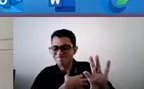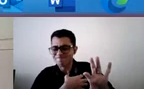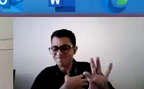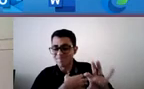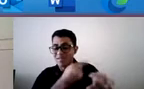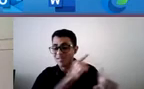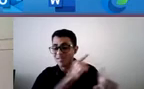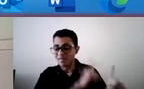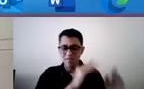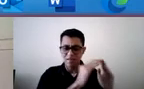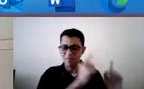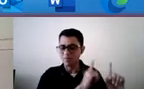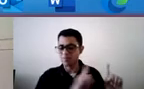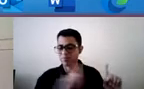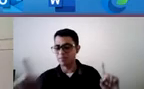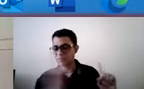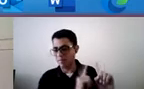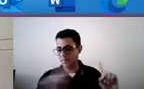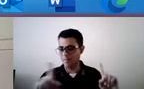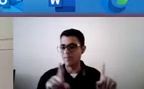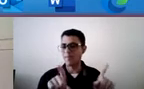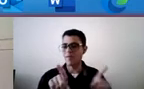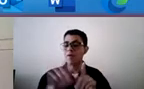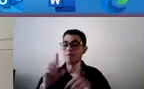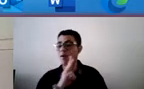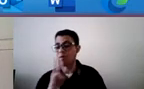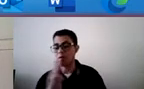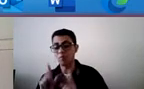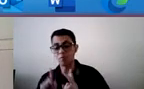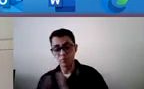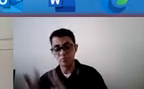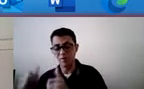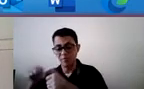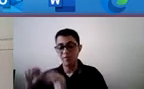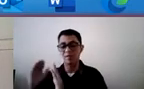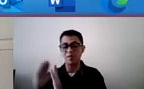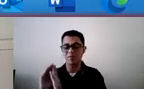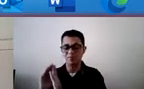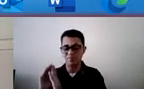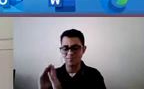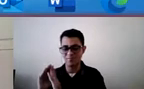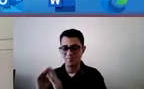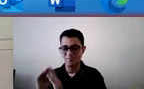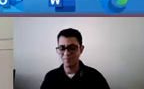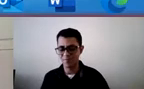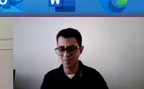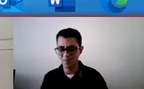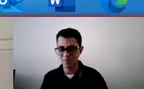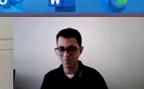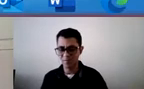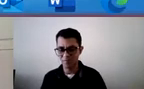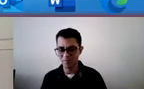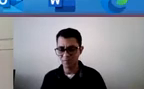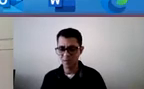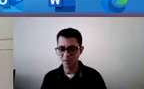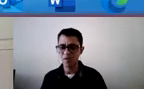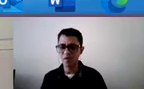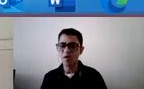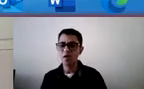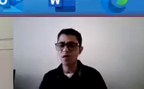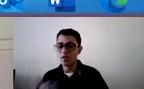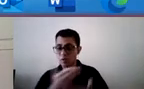de casa e estar na sala de aula. Mauá, a gente tá parado. Alessia, só teve assim, bem pouquinhos dias que